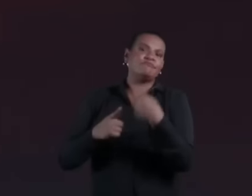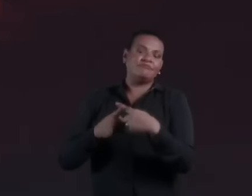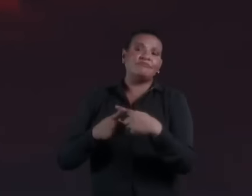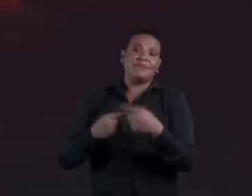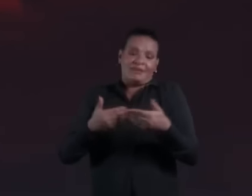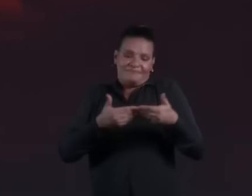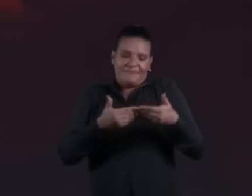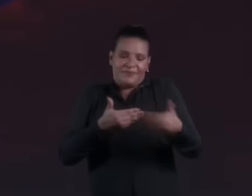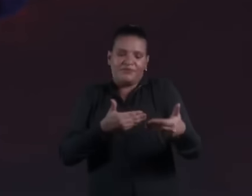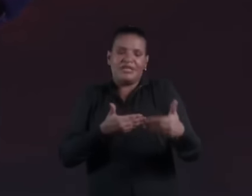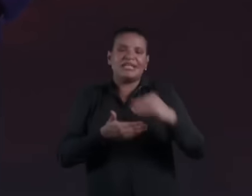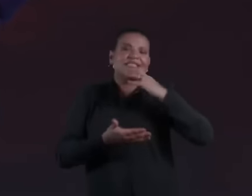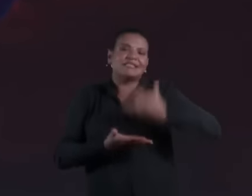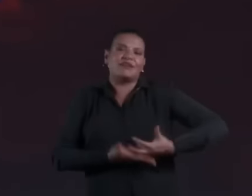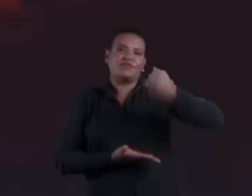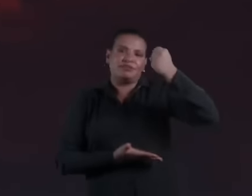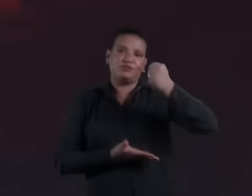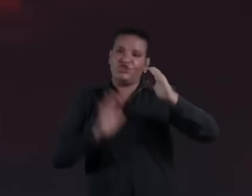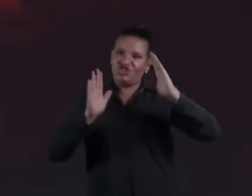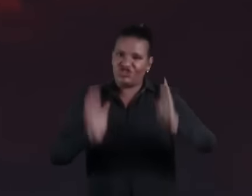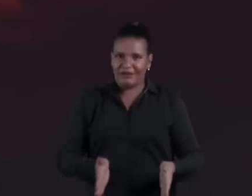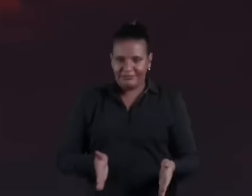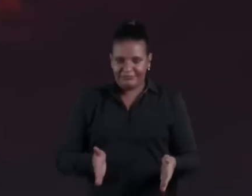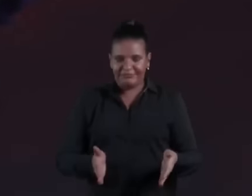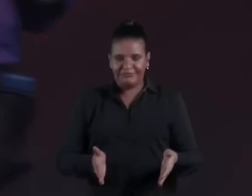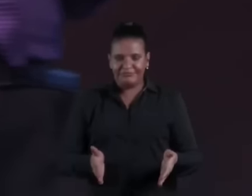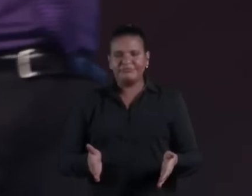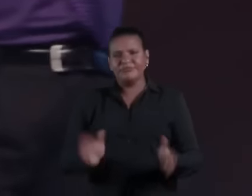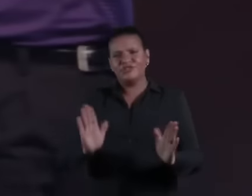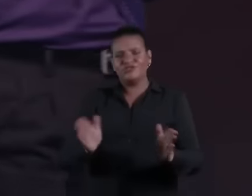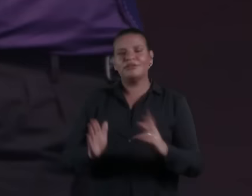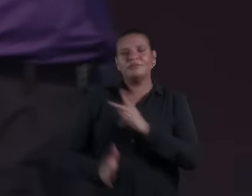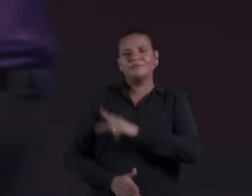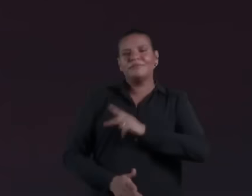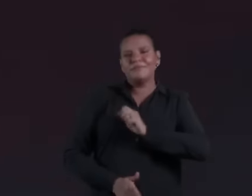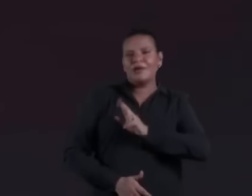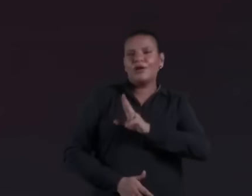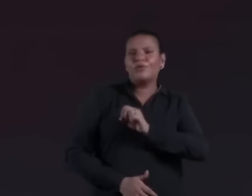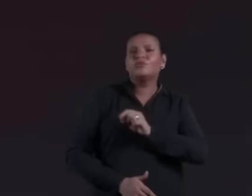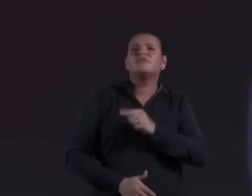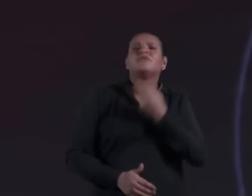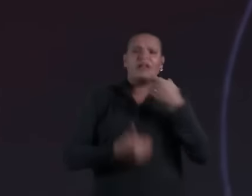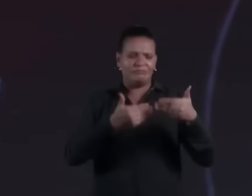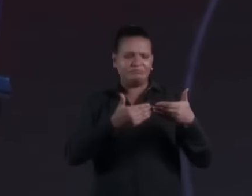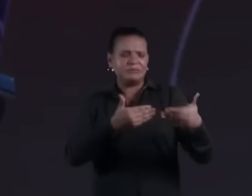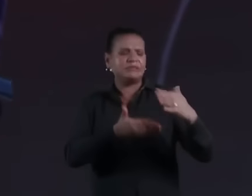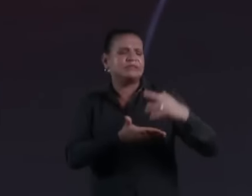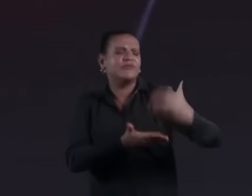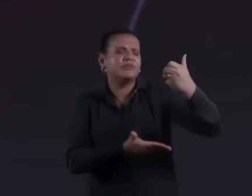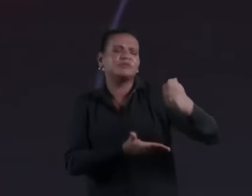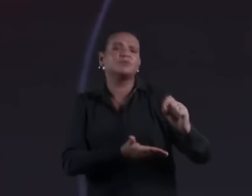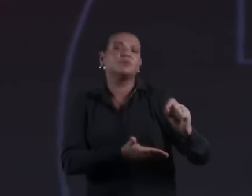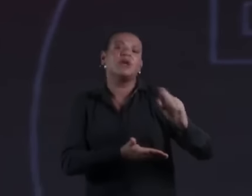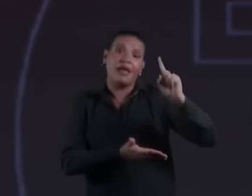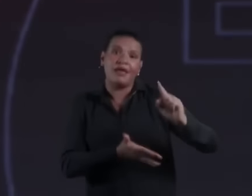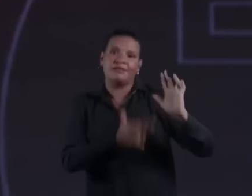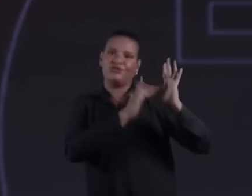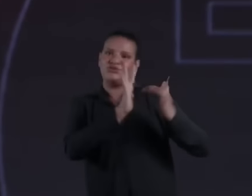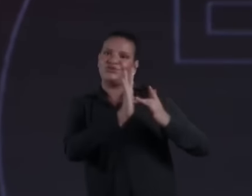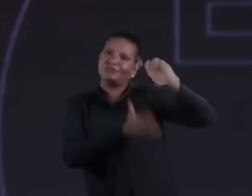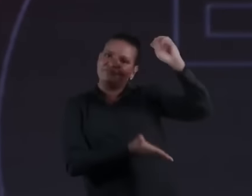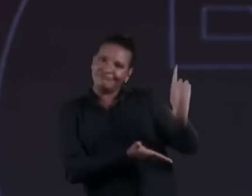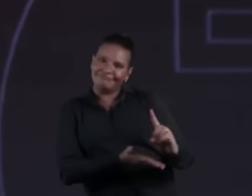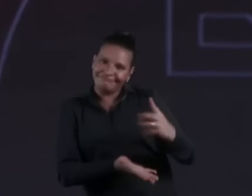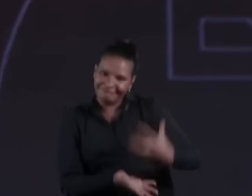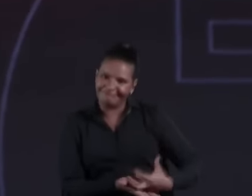próxima do que quando cremos aqui claramente tá Paulo tá falando da vinda de Jesus mas eu quero dizer